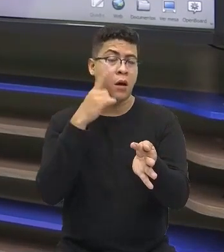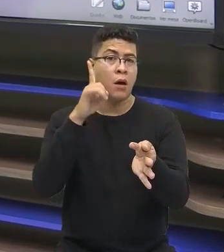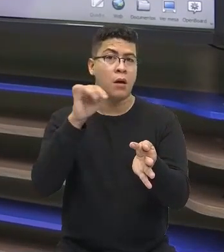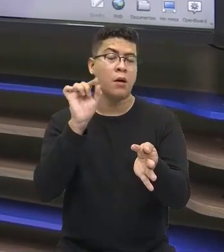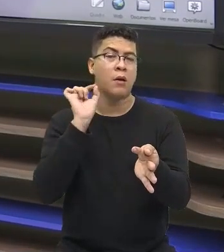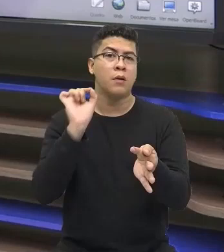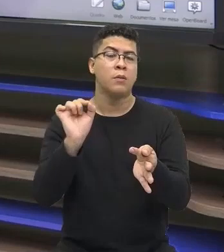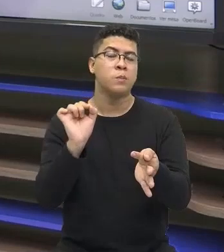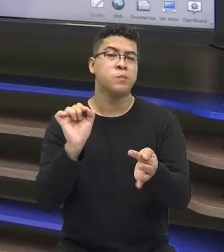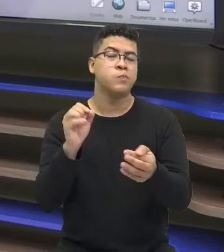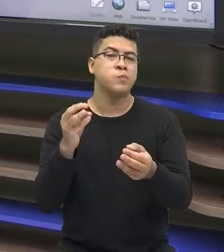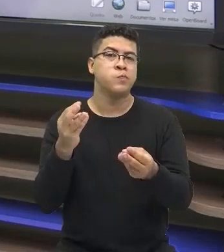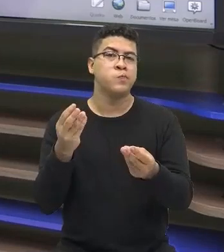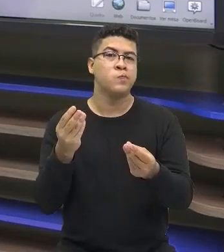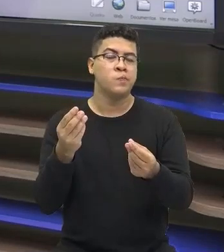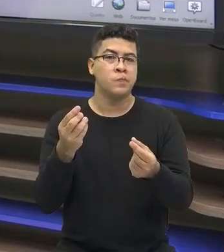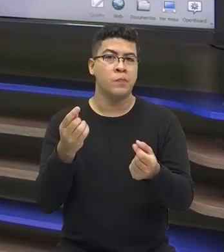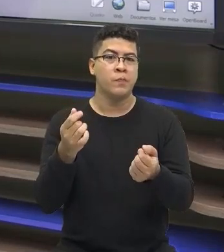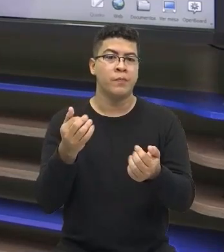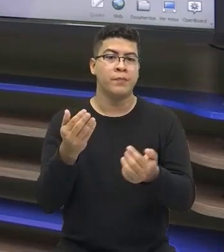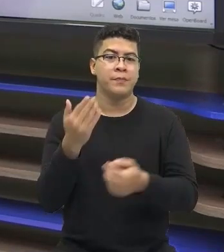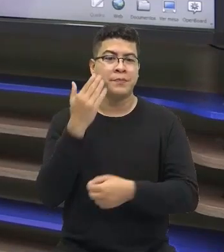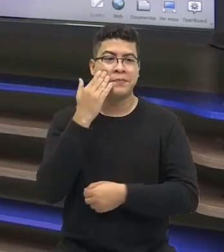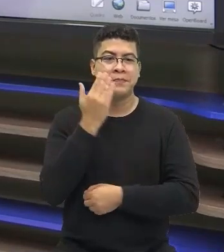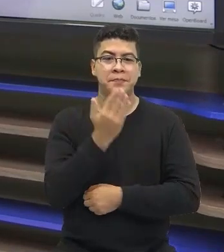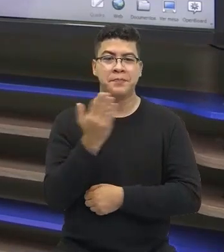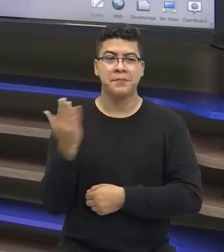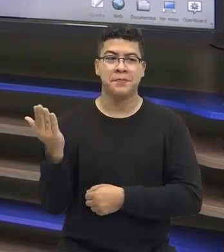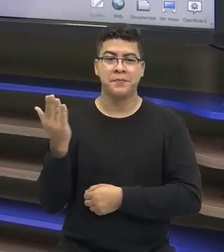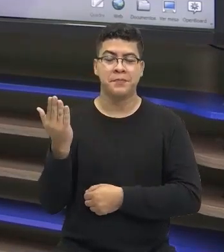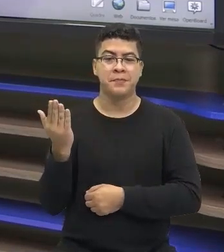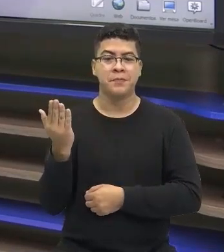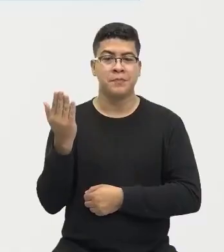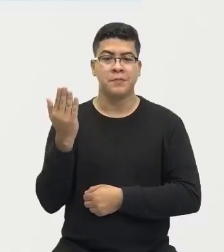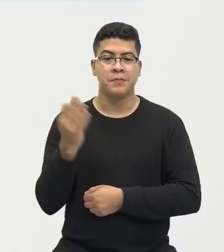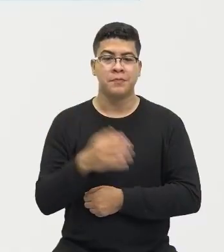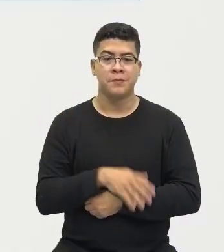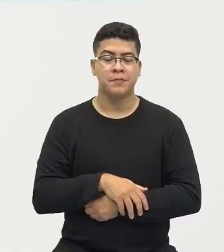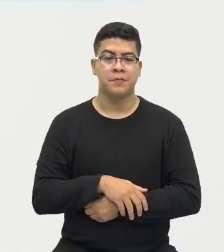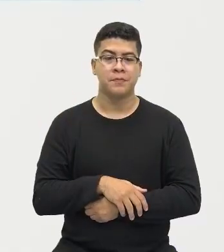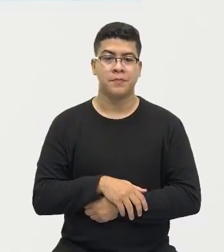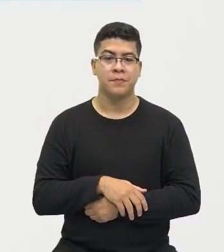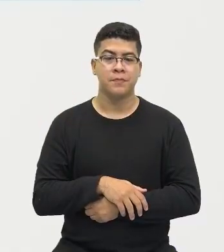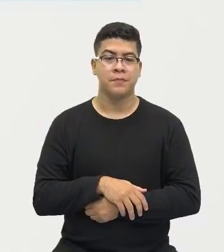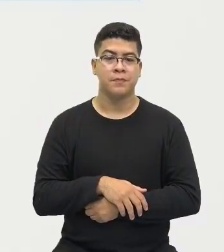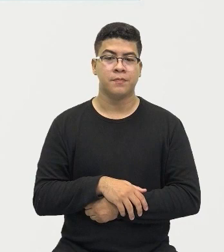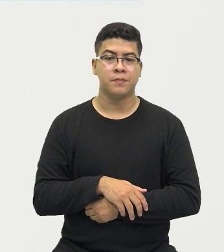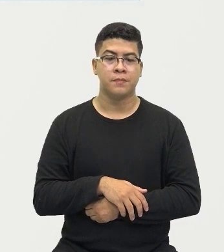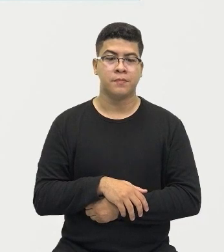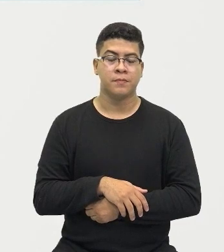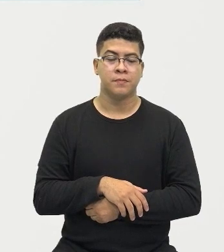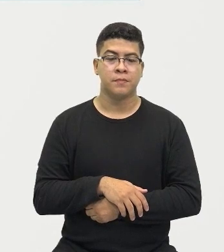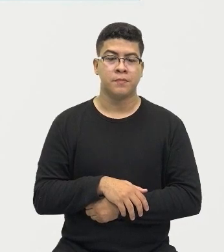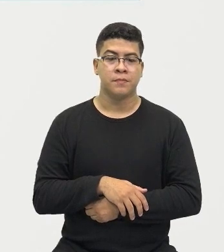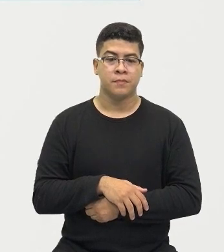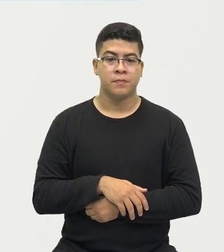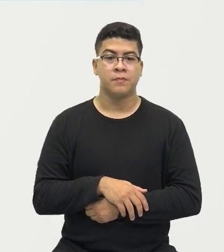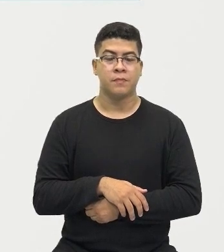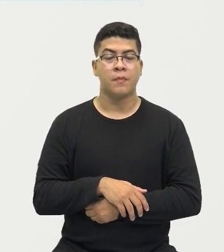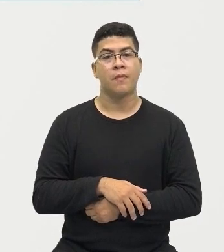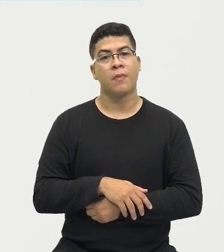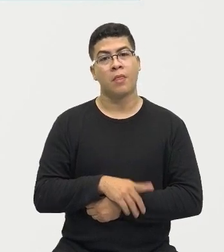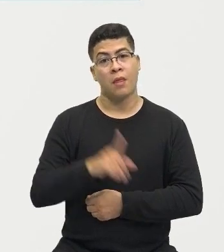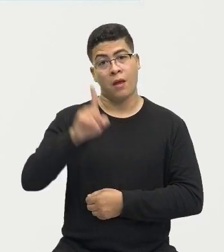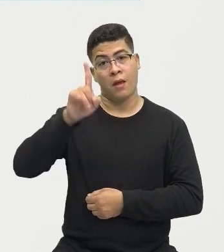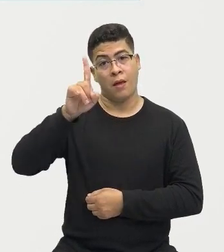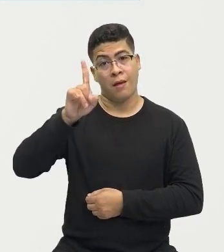de uma oração simples. Olha só, no período simples, observa aí. Então temos aqui, olha só, é necessário,